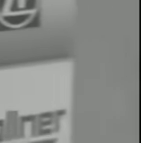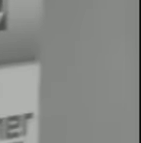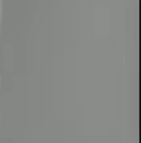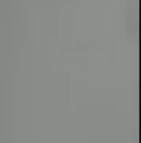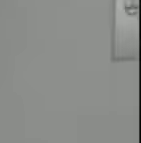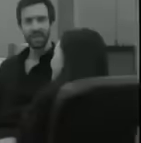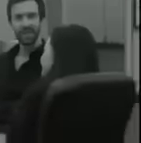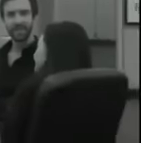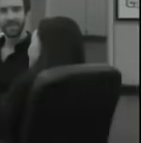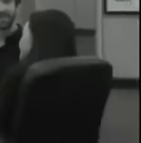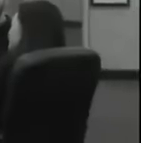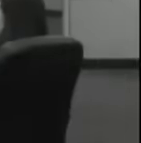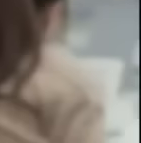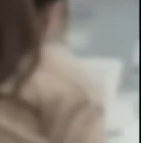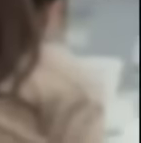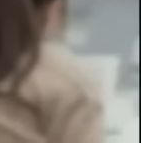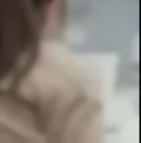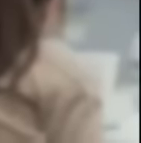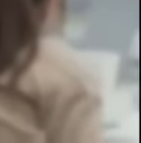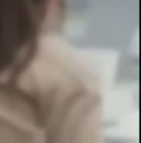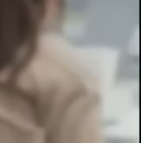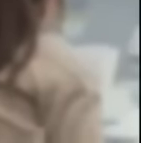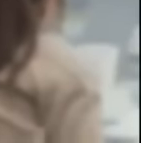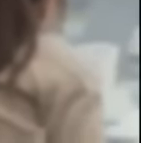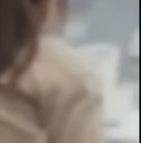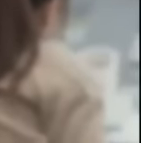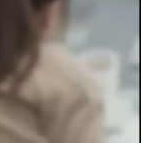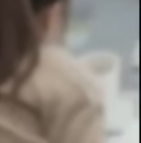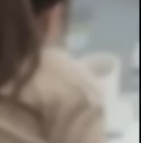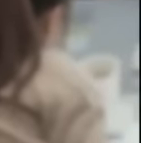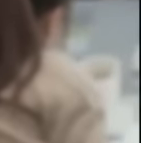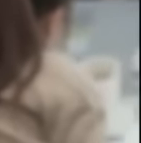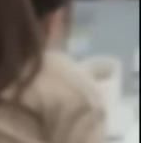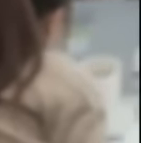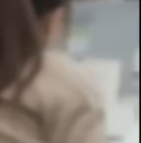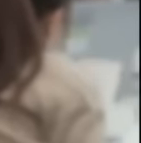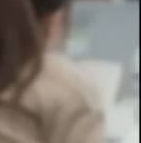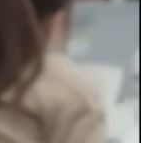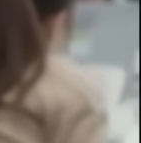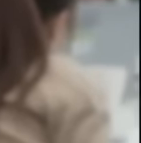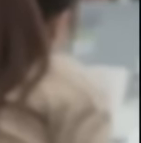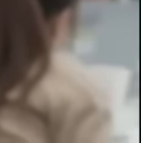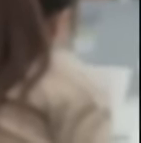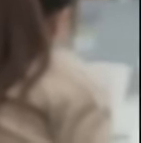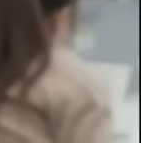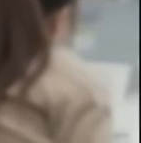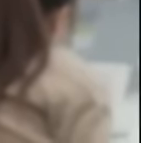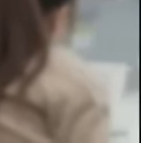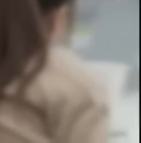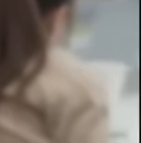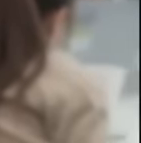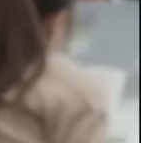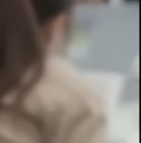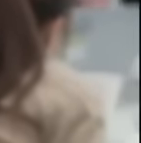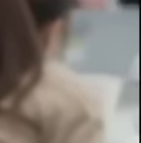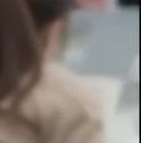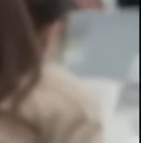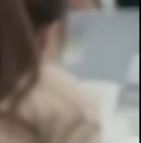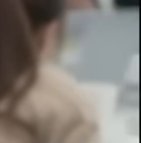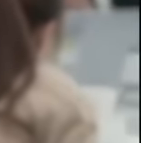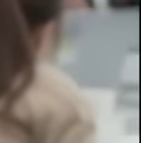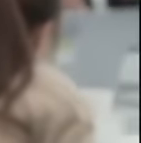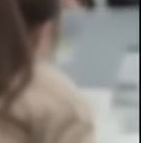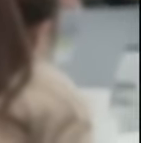está transformando o Vale do Silício. It is difficult to be a woman in Silicon Valley in general because it is,